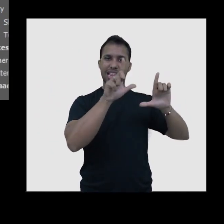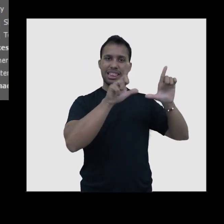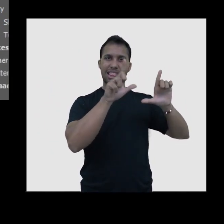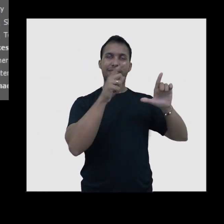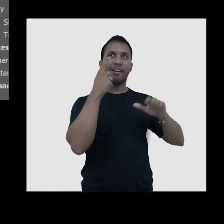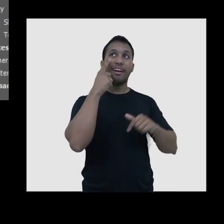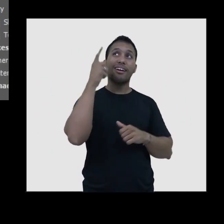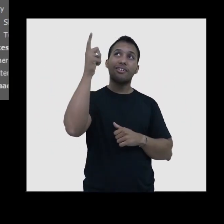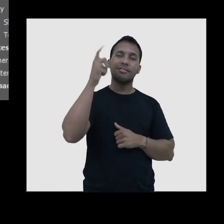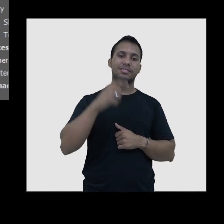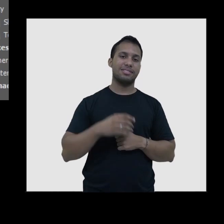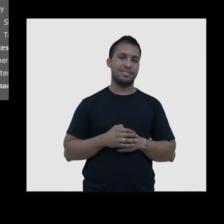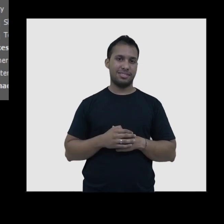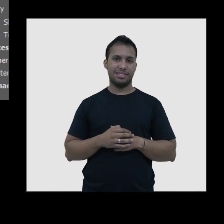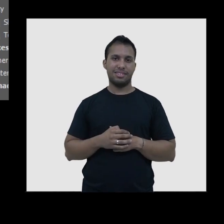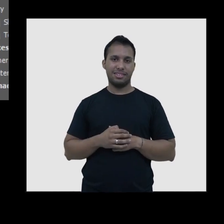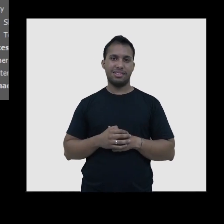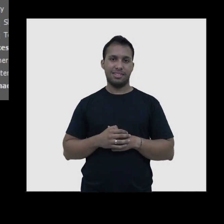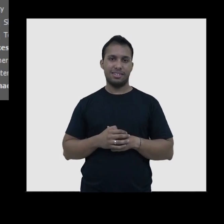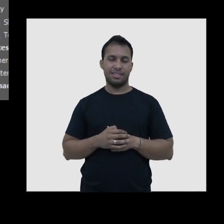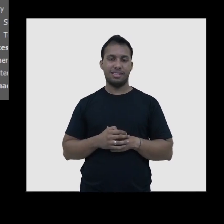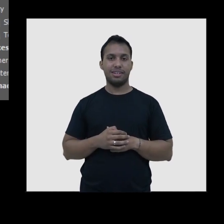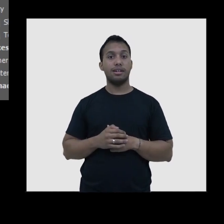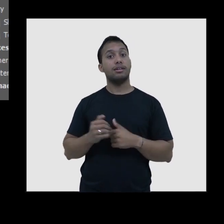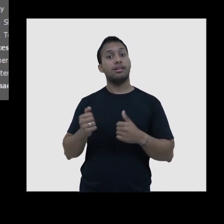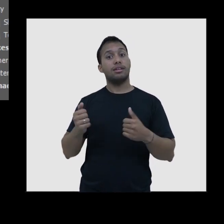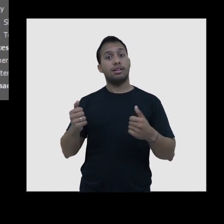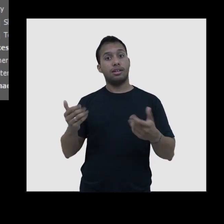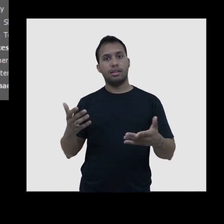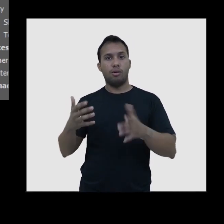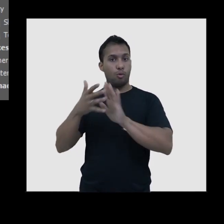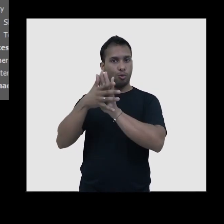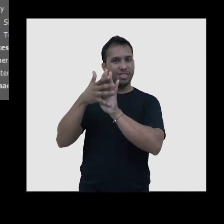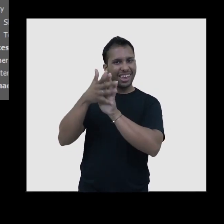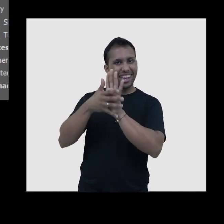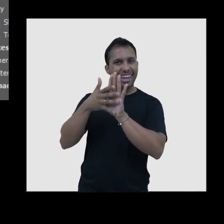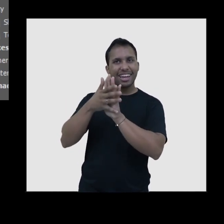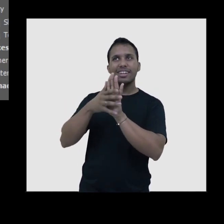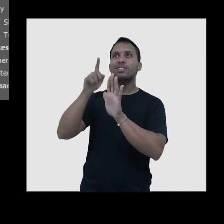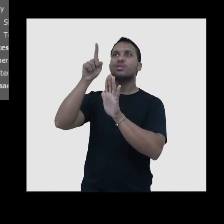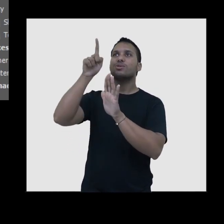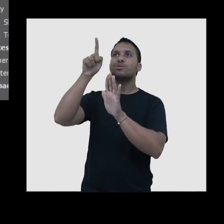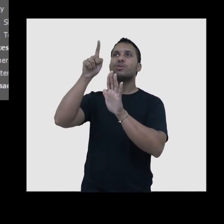aqui o logo do UFC TV lá em cima, ó, o branquinho, está dentro desse retângulo menor.